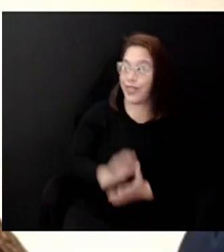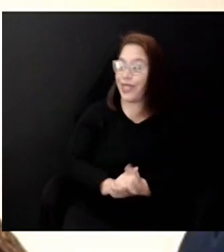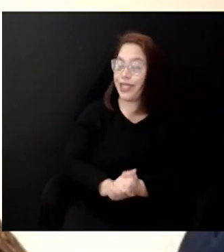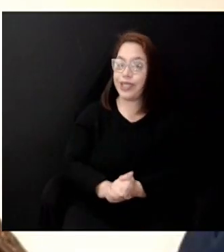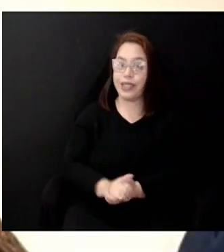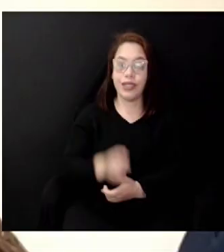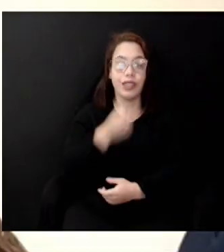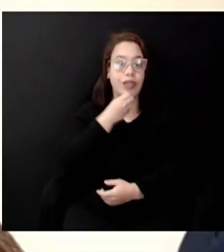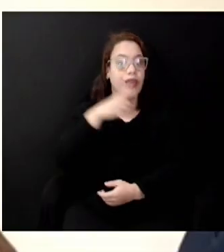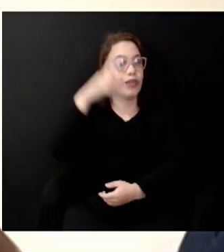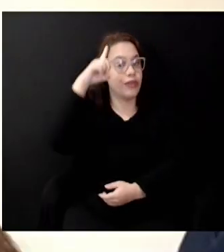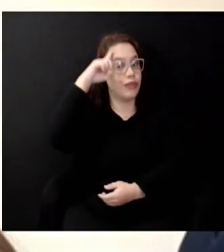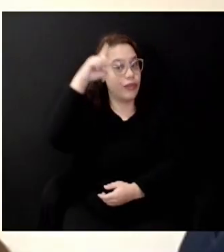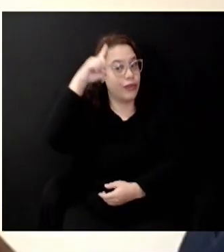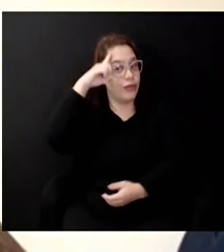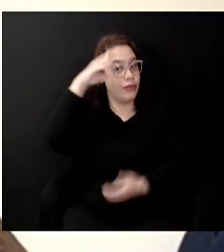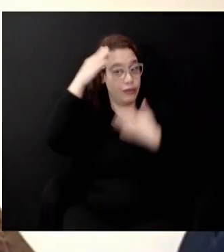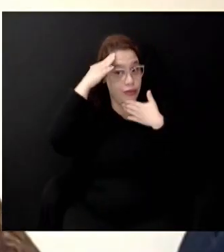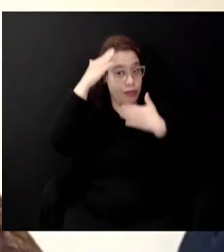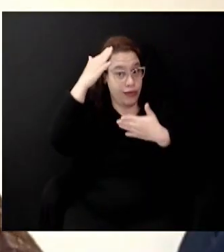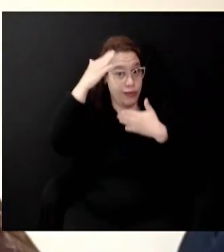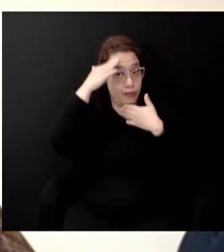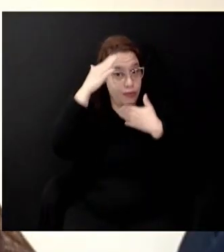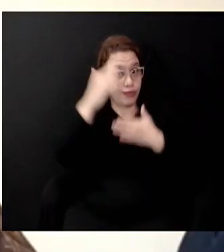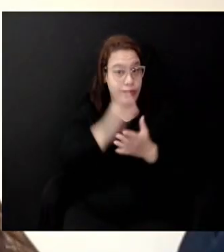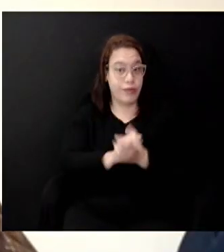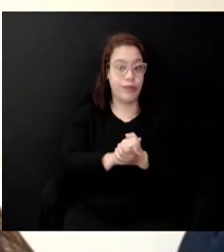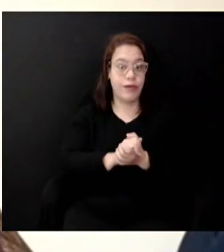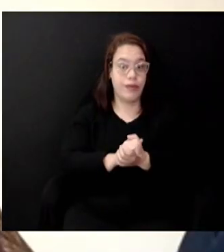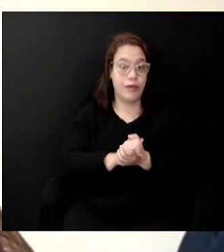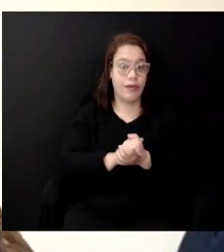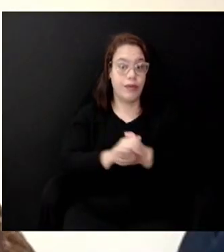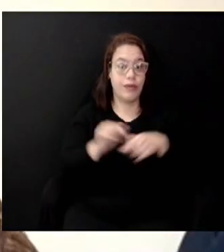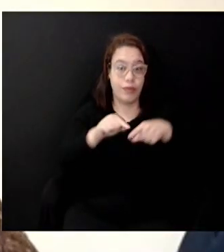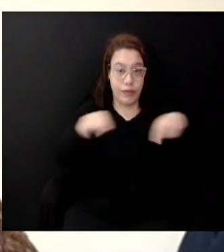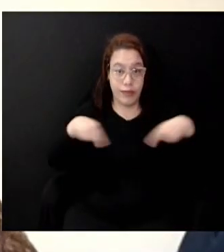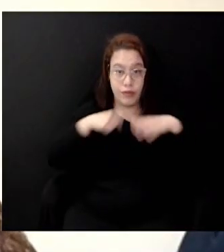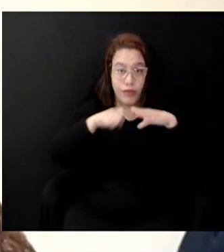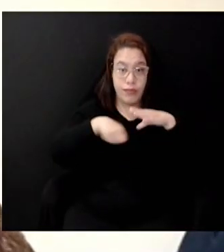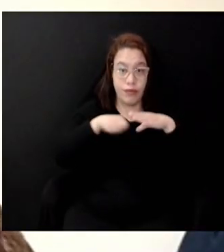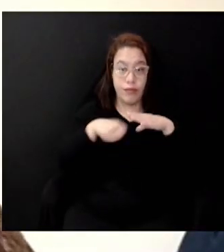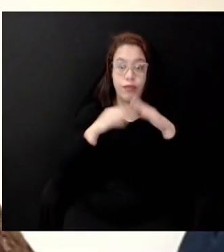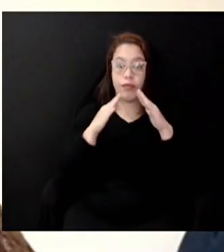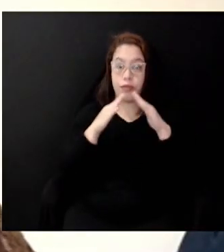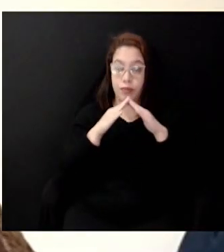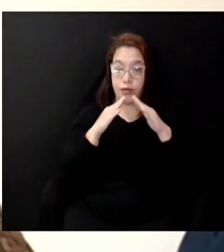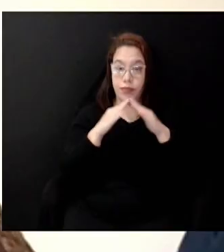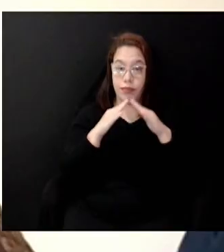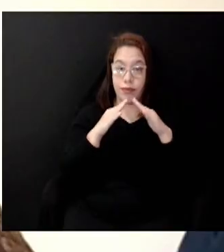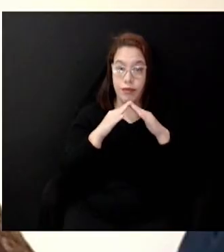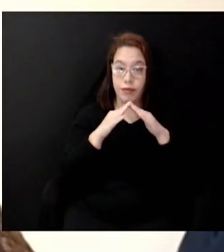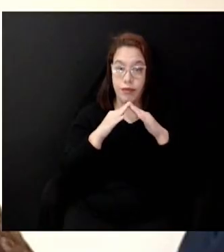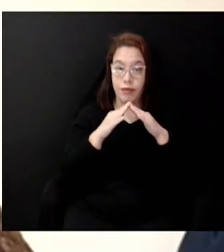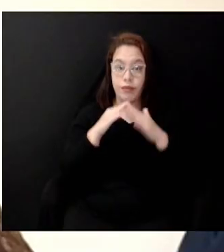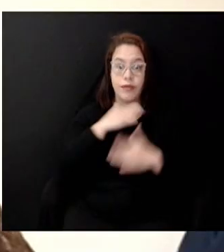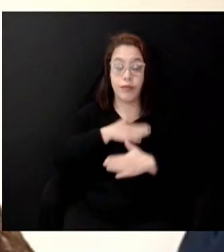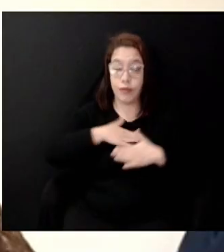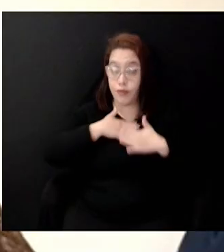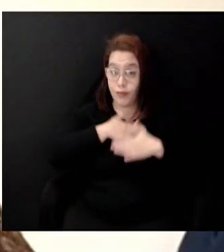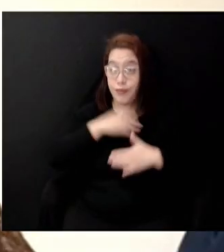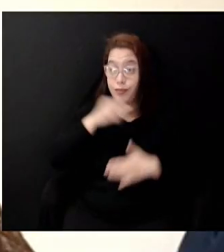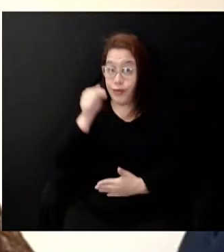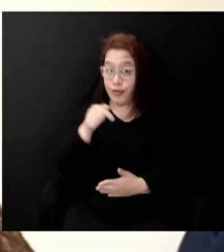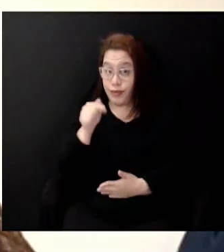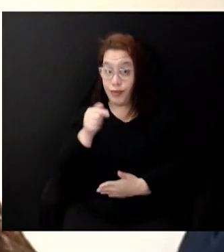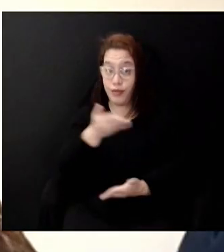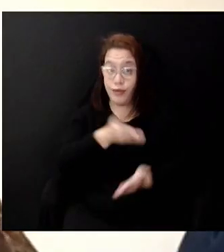dia, obrigada, meninas. Bom dia, pessoal do estúdio, pessoal de casa. É um prazer estar aqui, né, participar